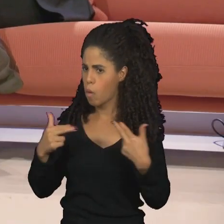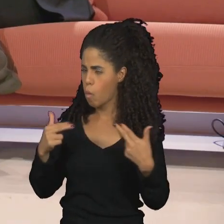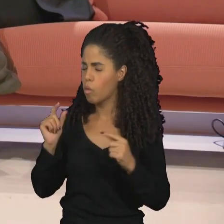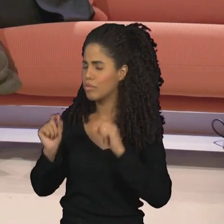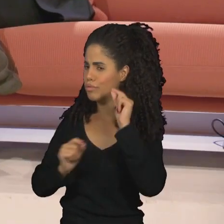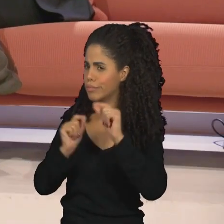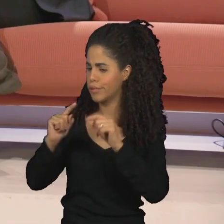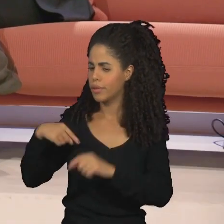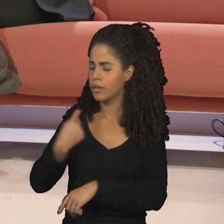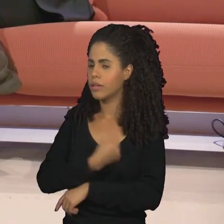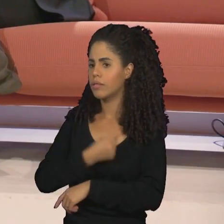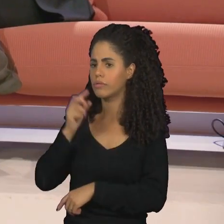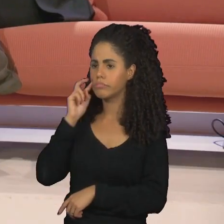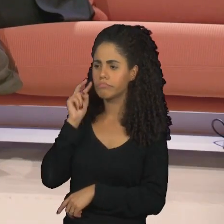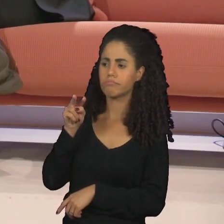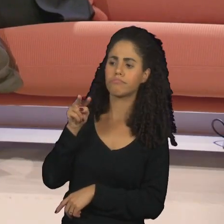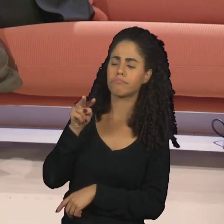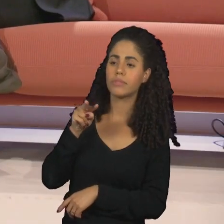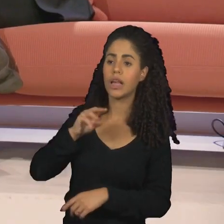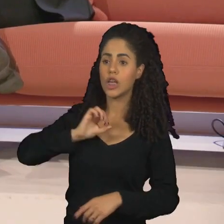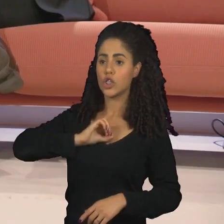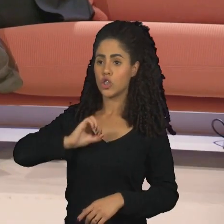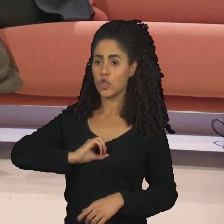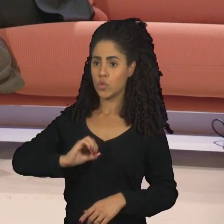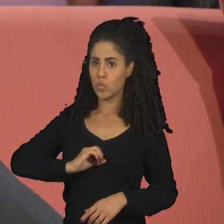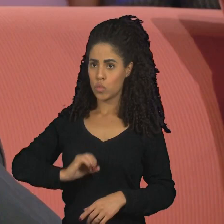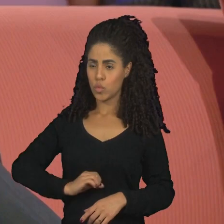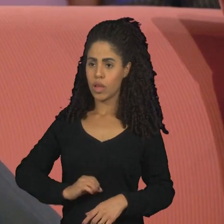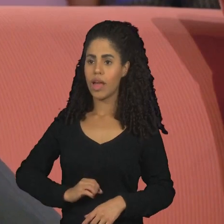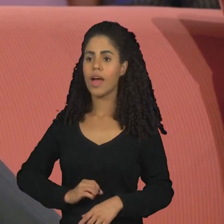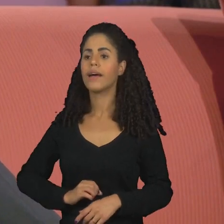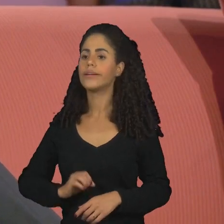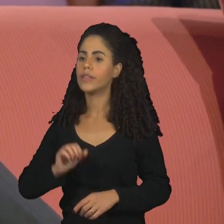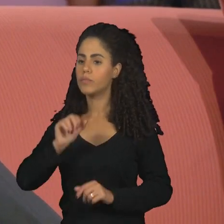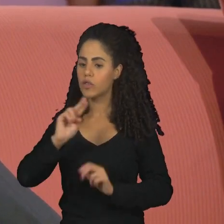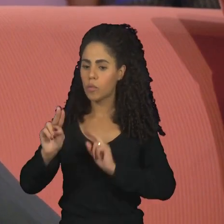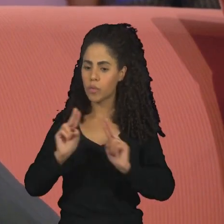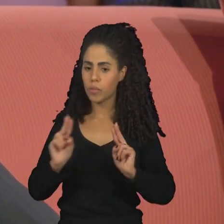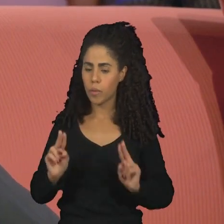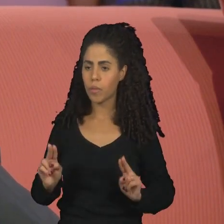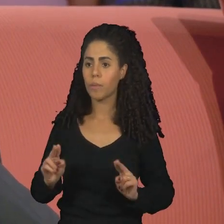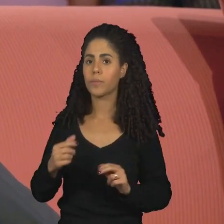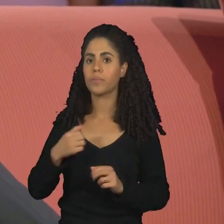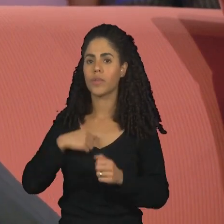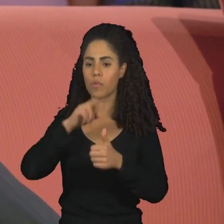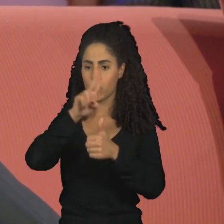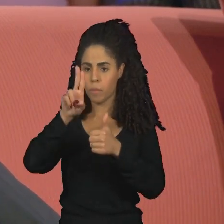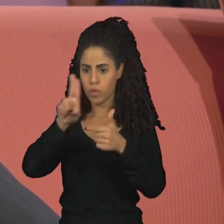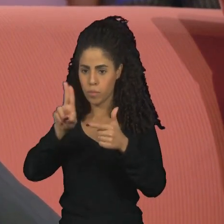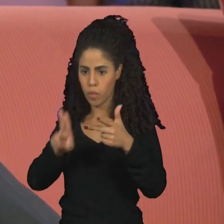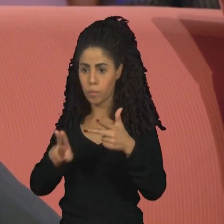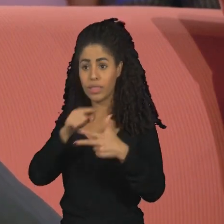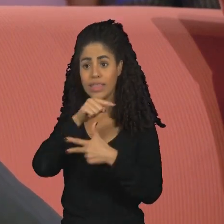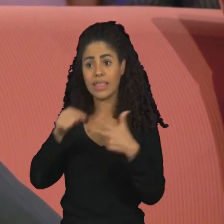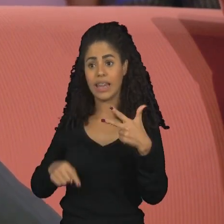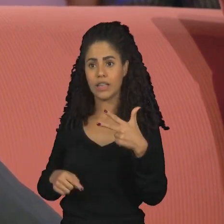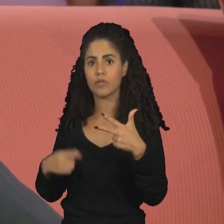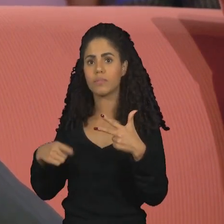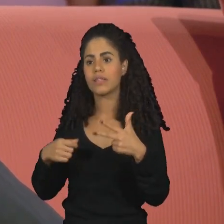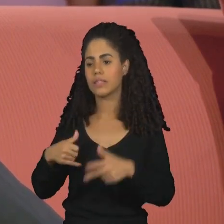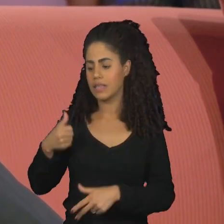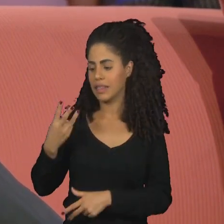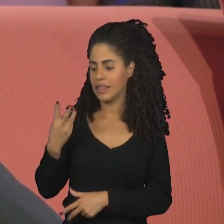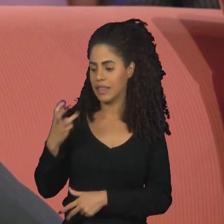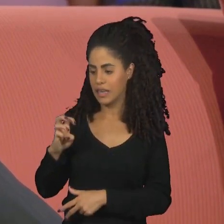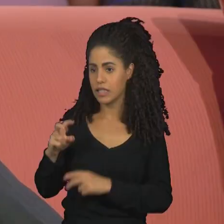que a gente sempre alterna, sempre 3 nomes, né? Então, o meu nome foi, né? Tem que ter mais de